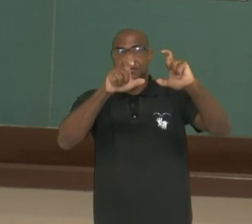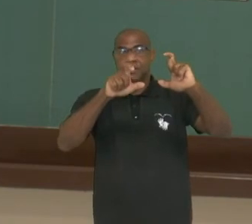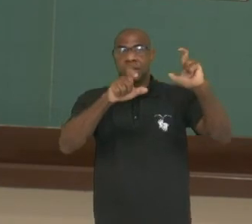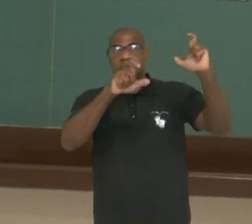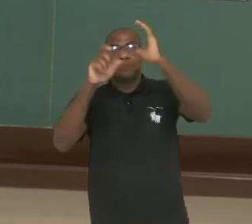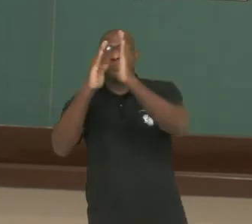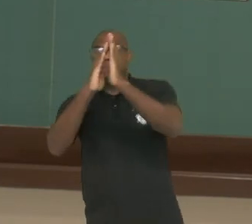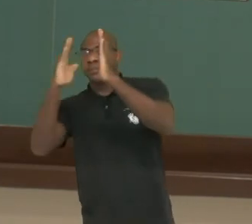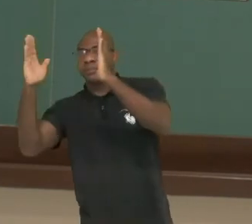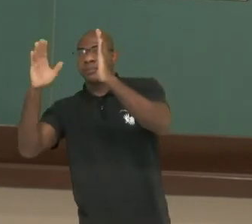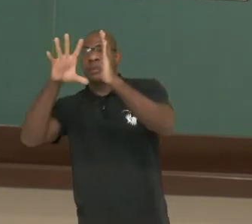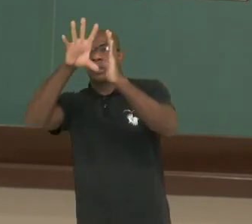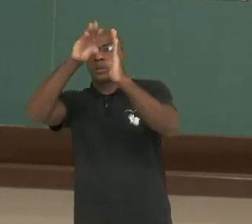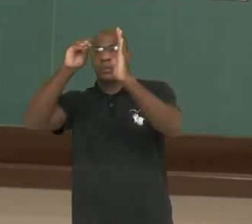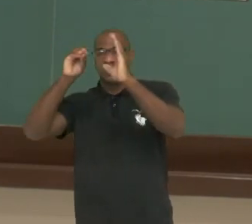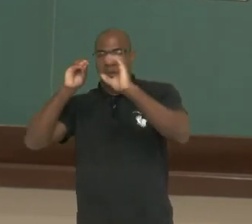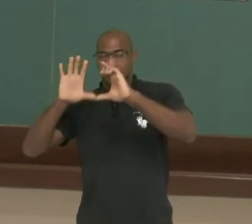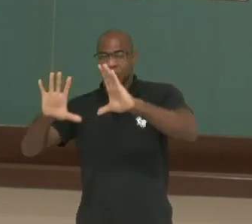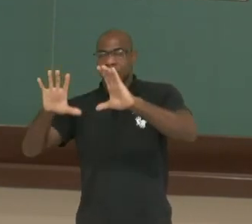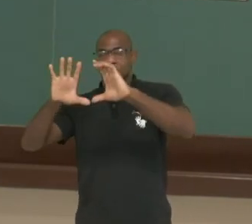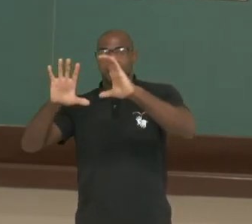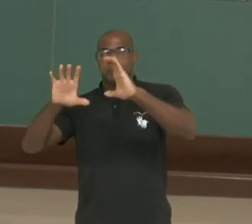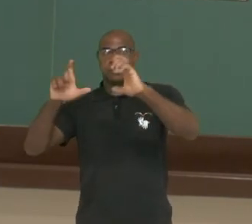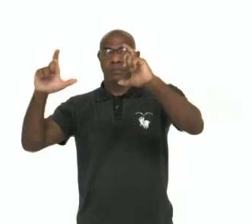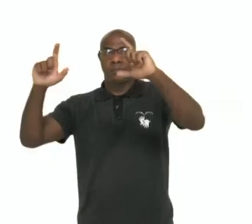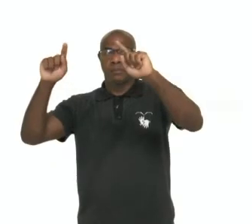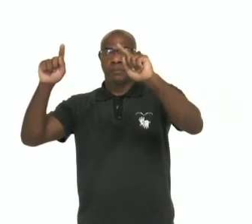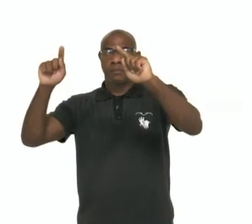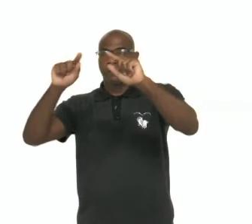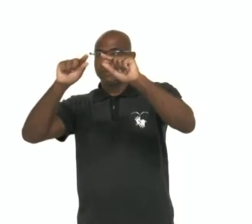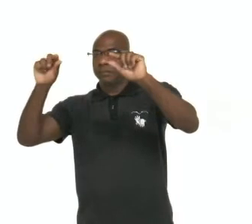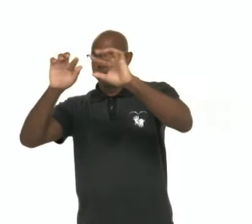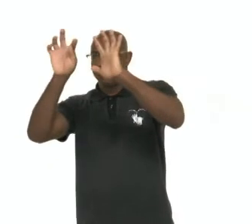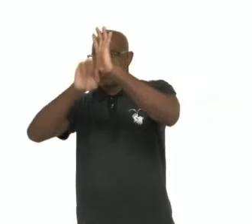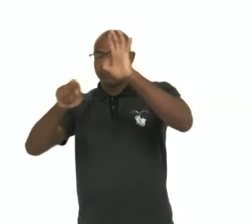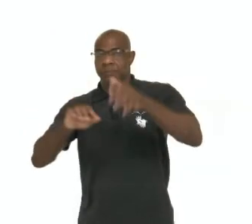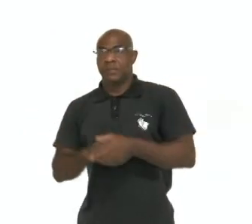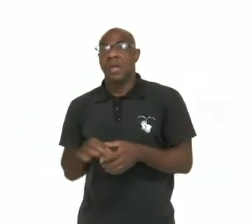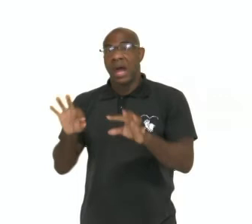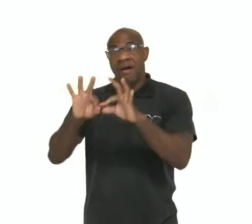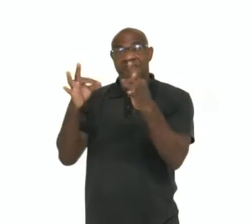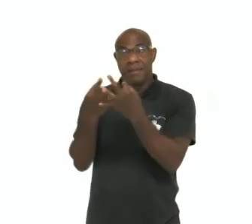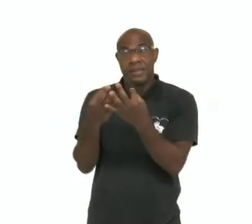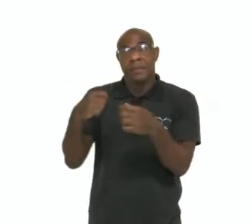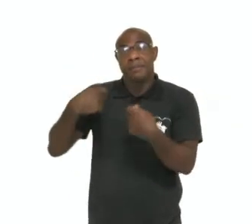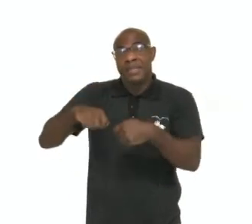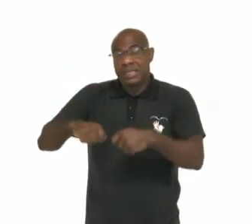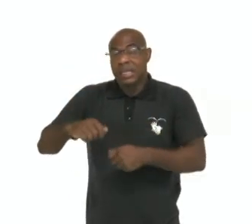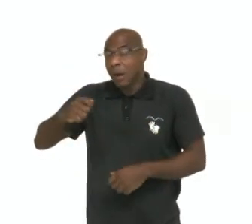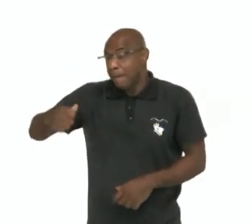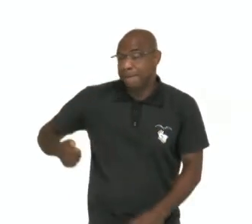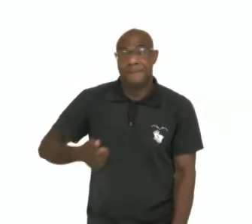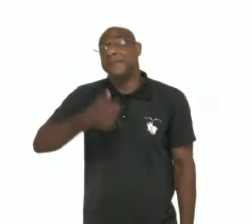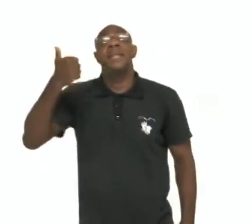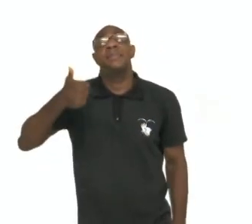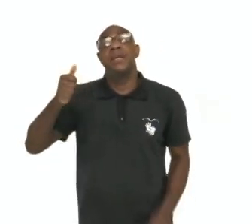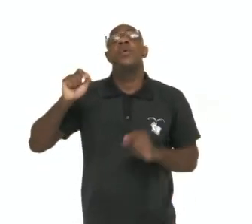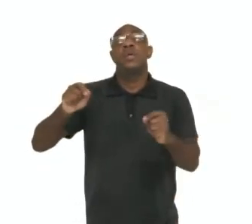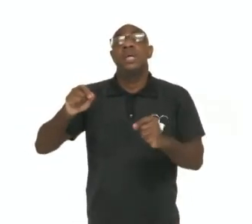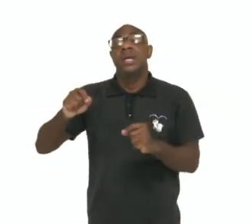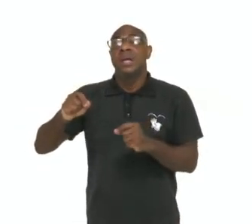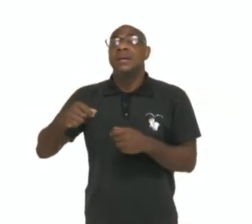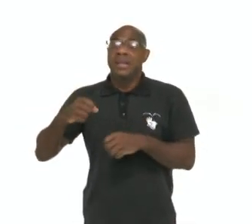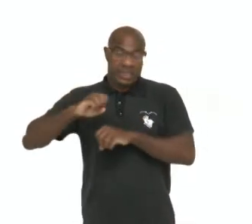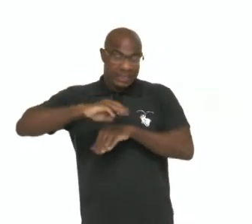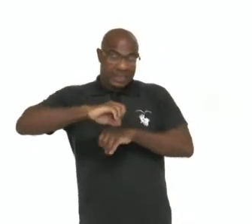extraída. E aqui a gente selecionou o fragmento que diz assim: a família deveria ser o primeiro lugar de aprendizado do consumo